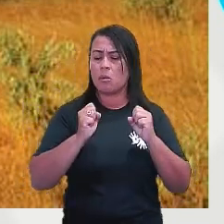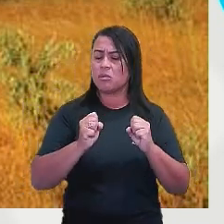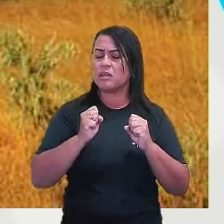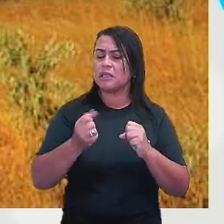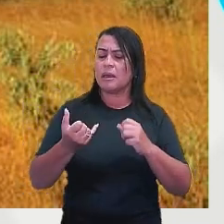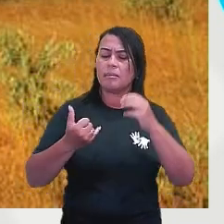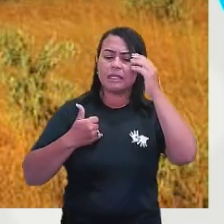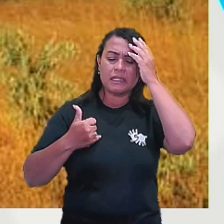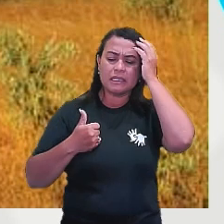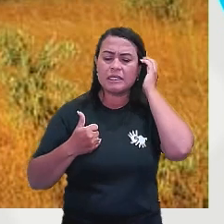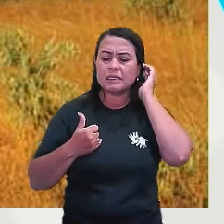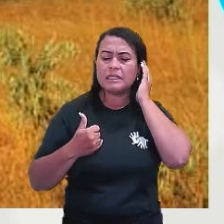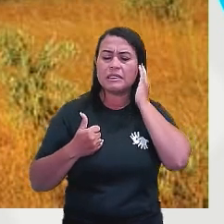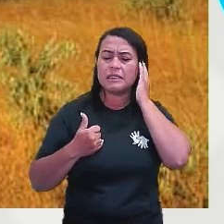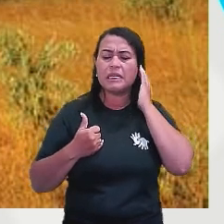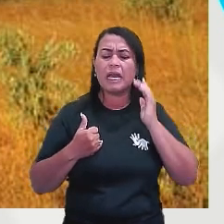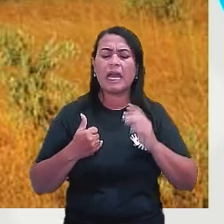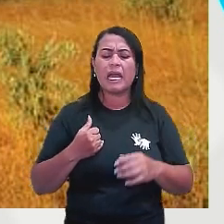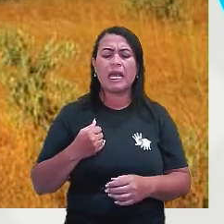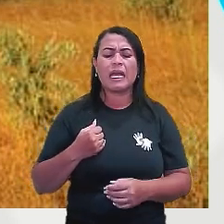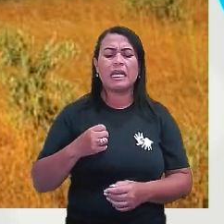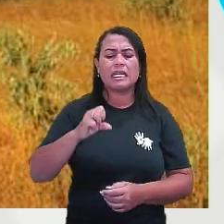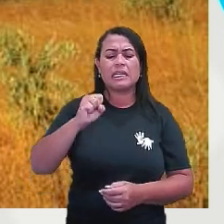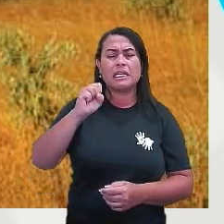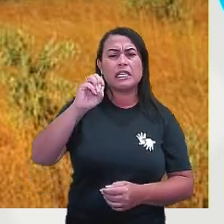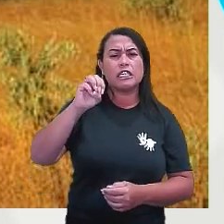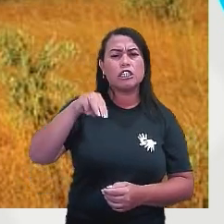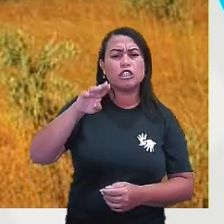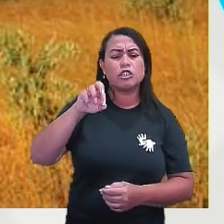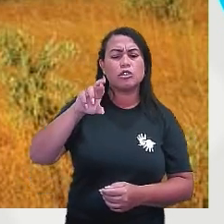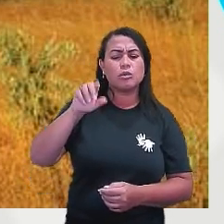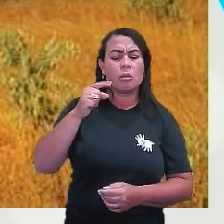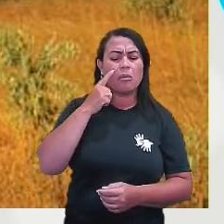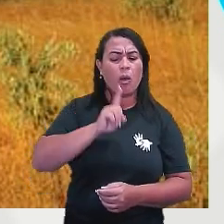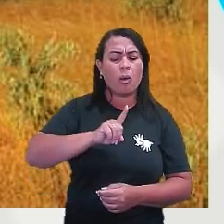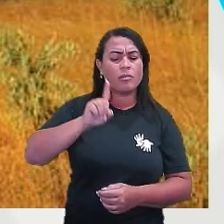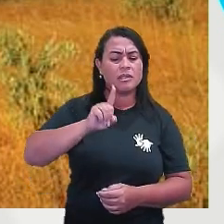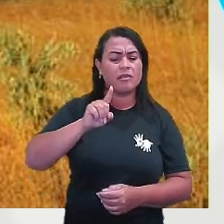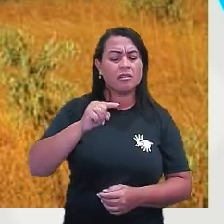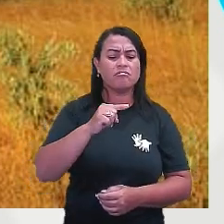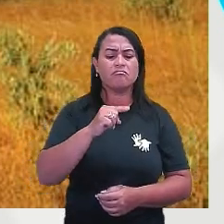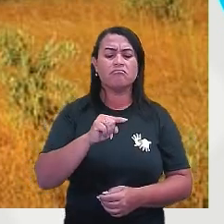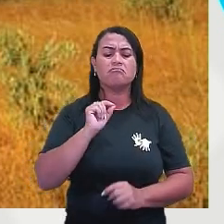dizer que sombra de que animal é essa sombra?